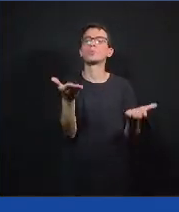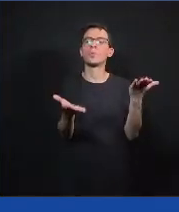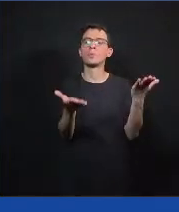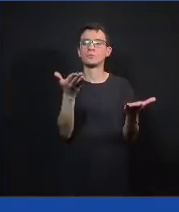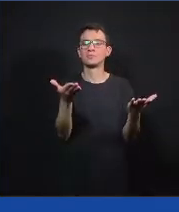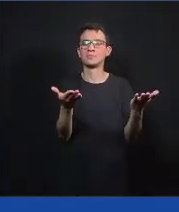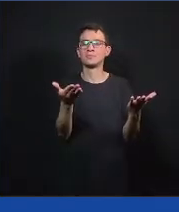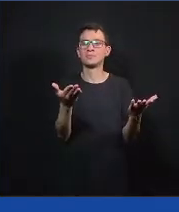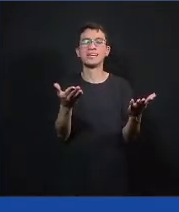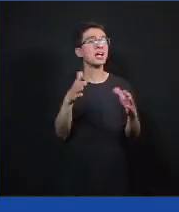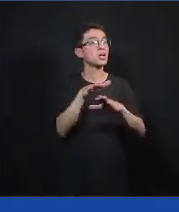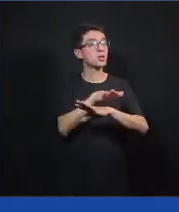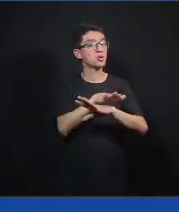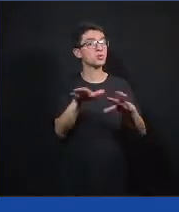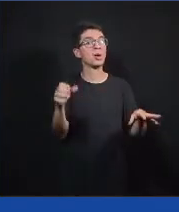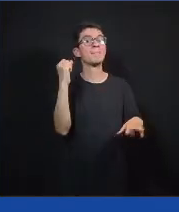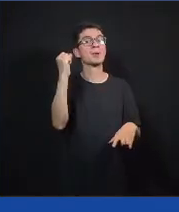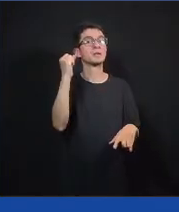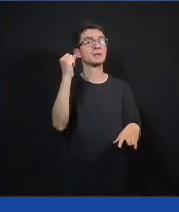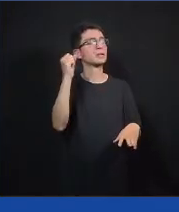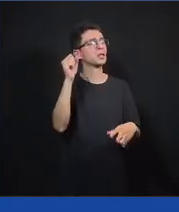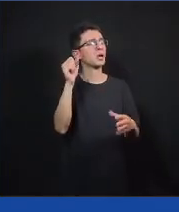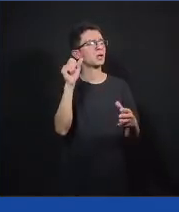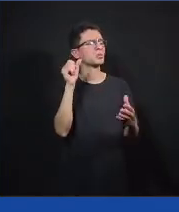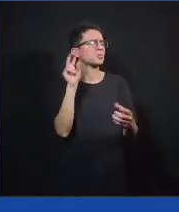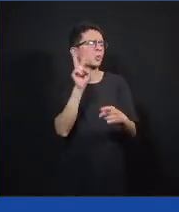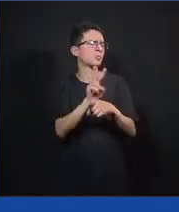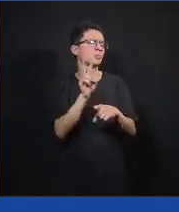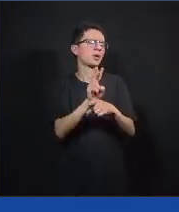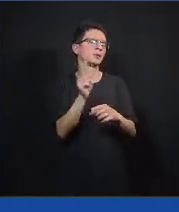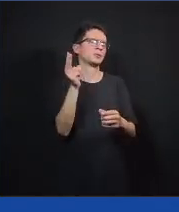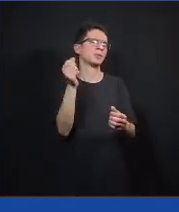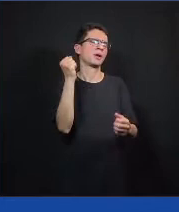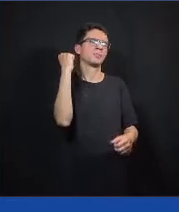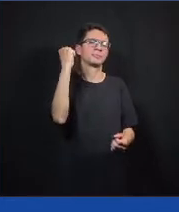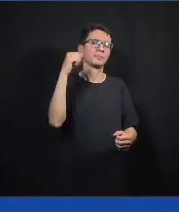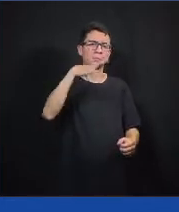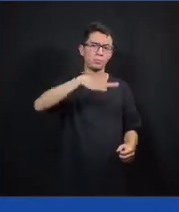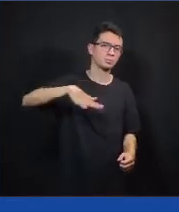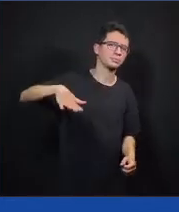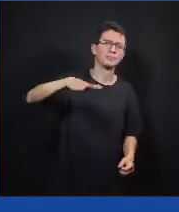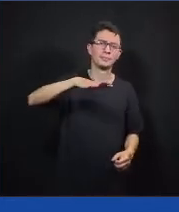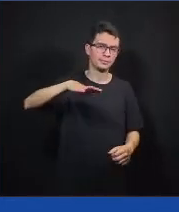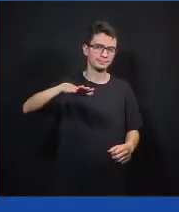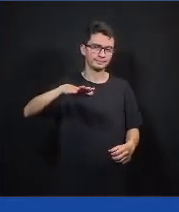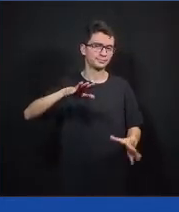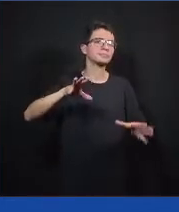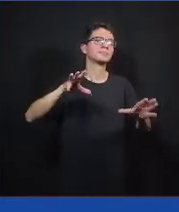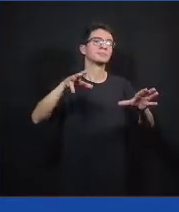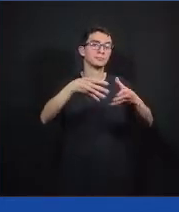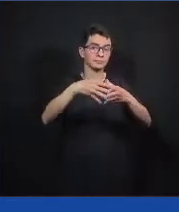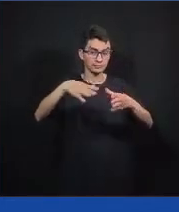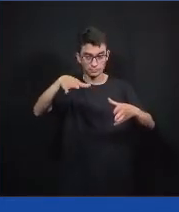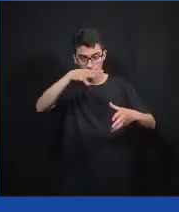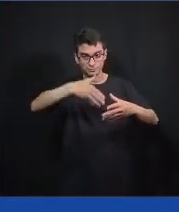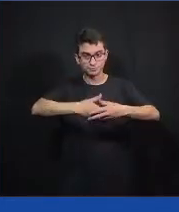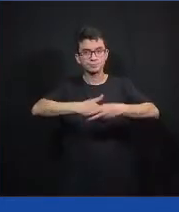só o poder pode equilibrar o poder. Não há problema em que os poderes entrem em acordo, desde que haja